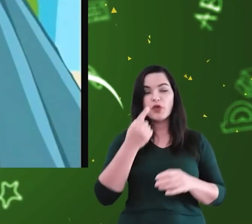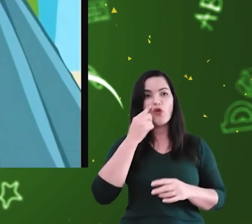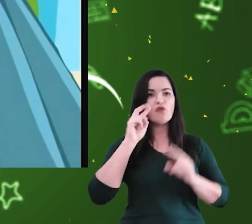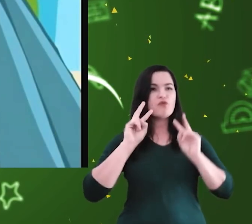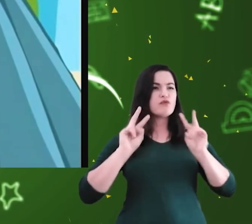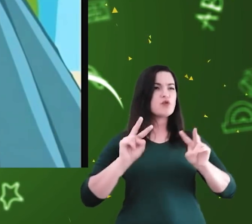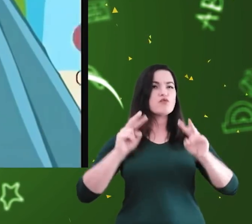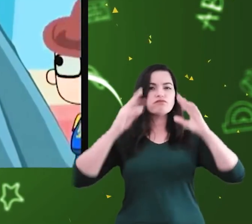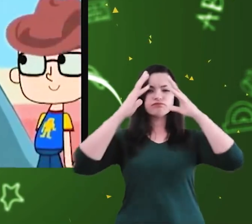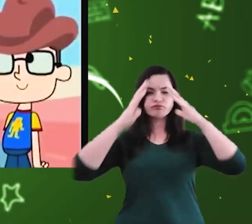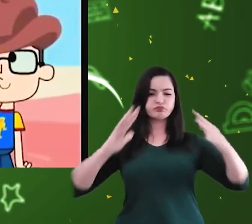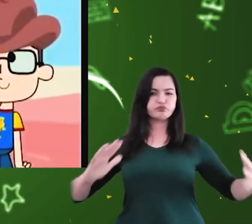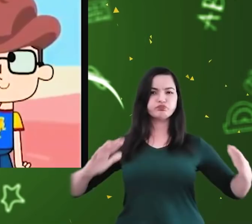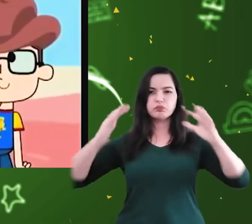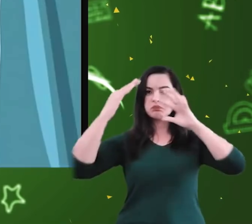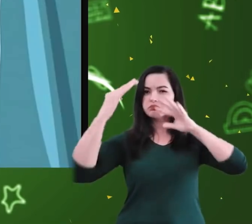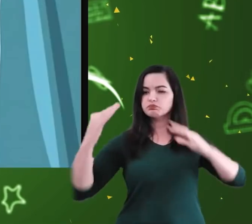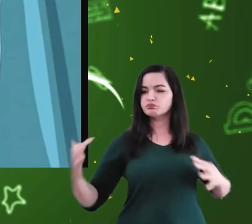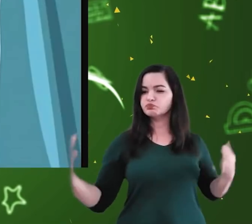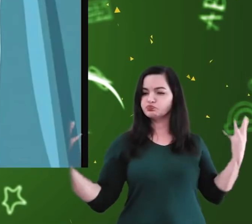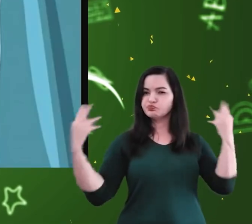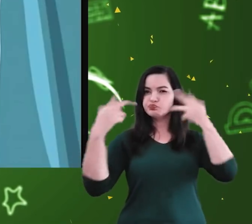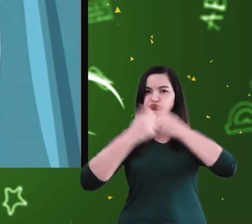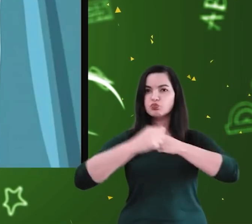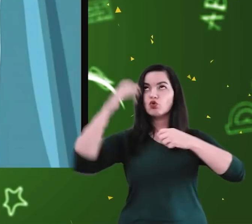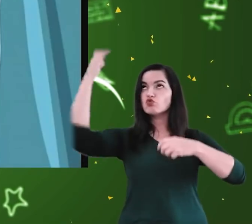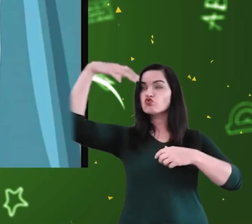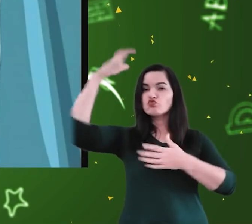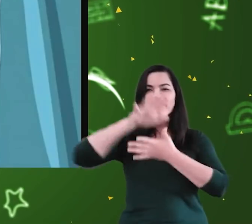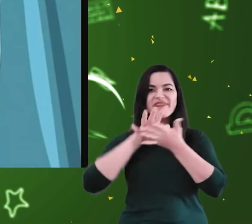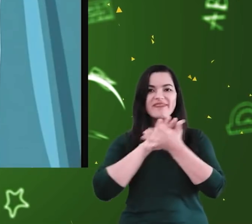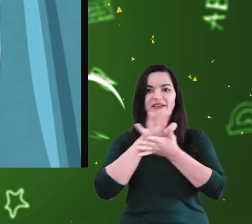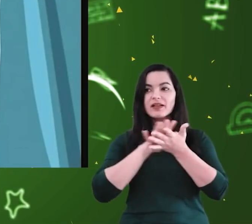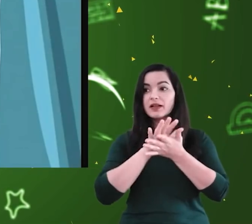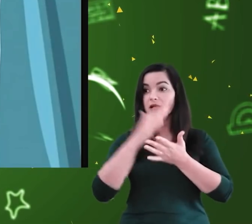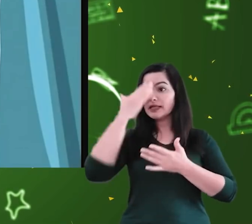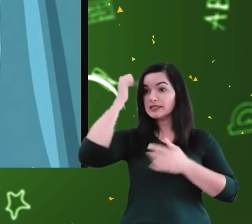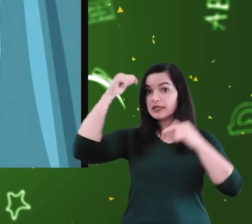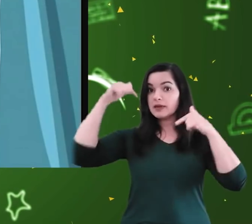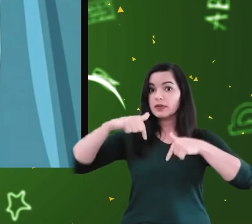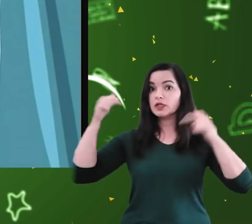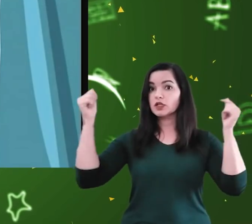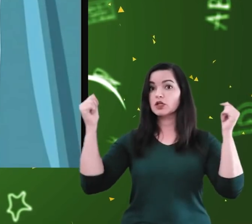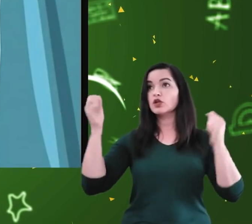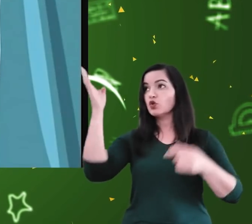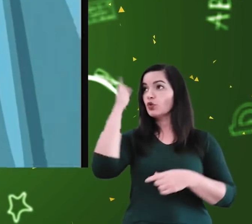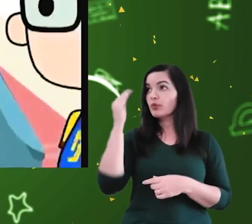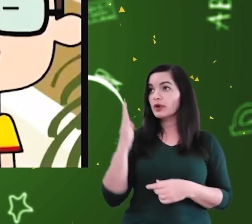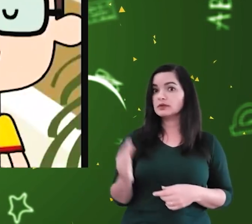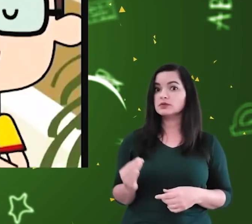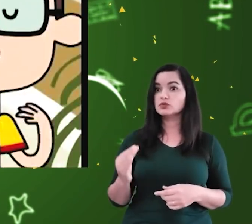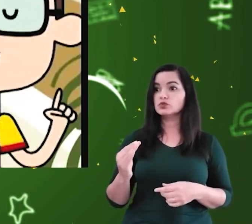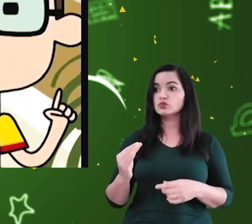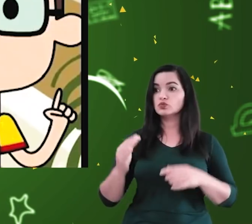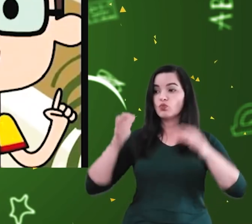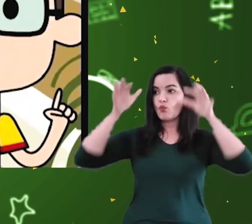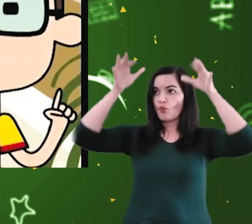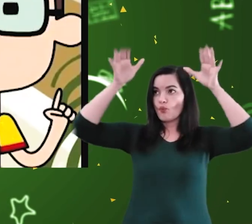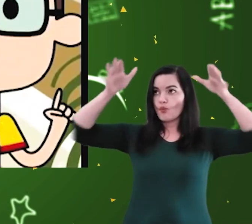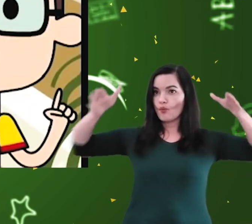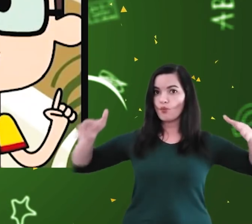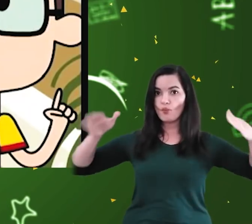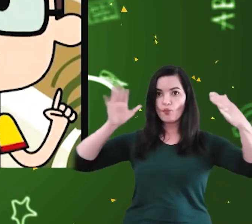Isso! Assim não vai chover dentro. Sabia que pro clima do Brasil, essa parede é uma das melhores coisas? Ah, mas